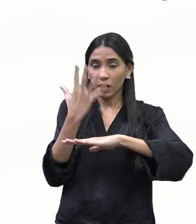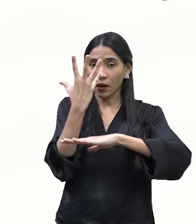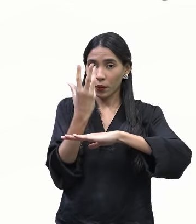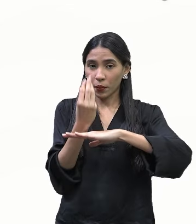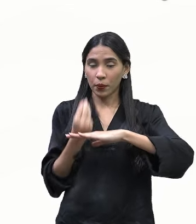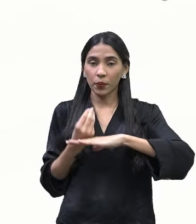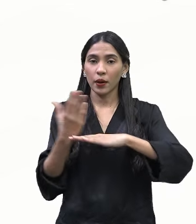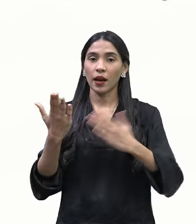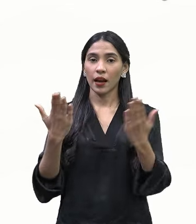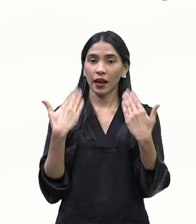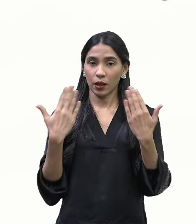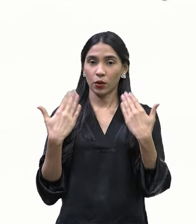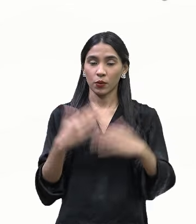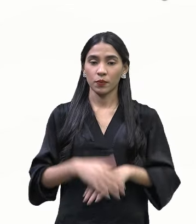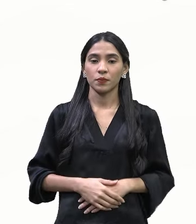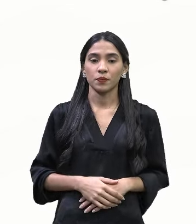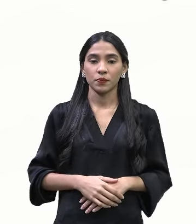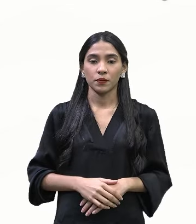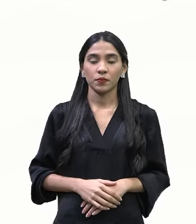Então, um